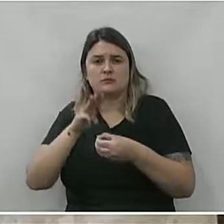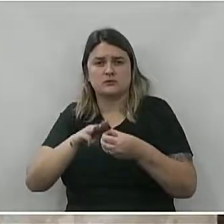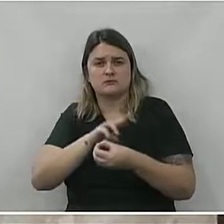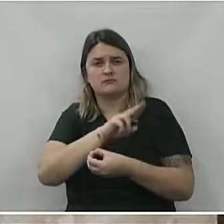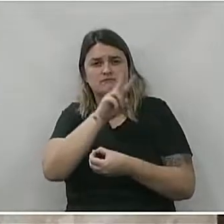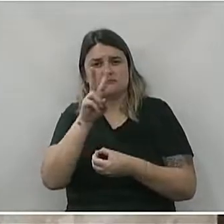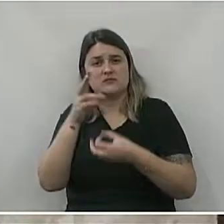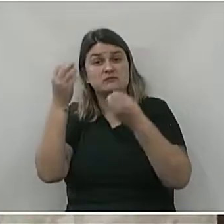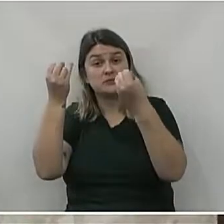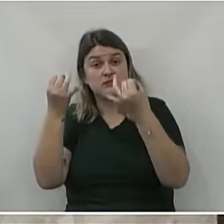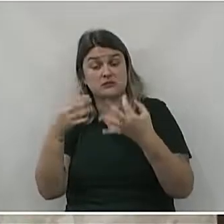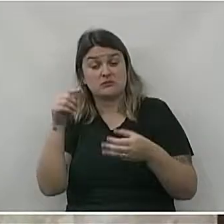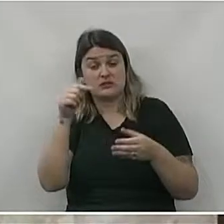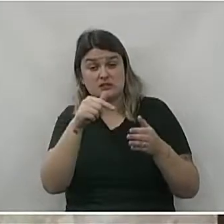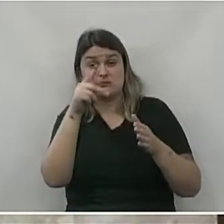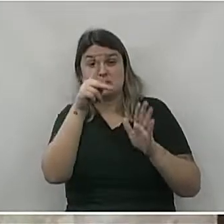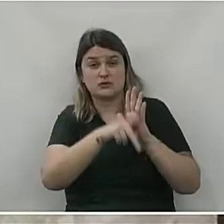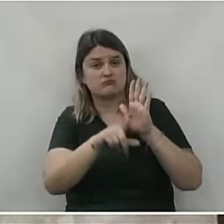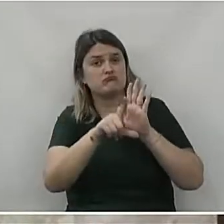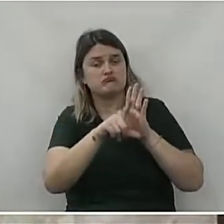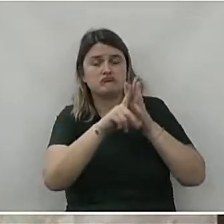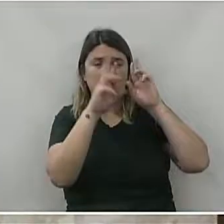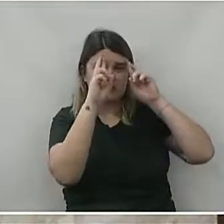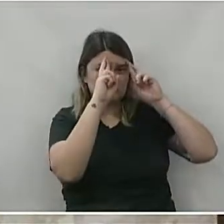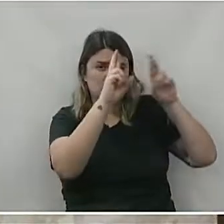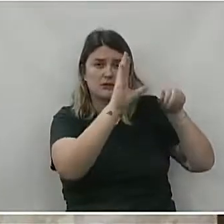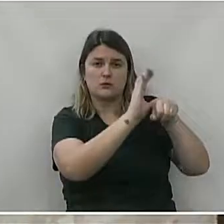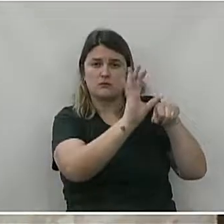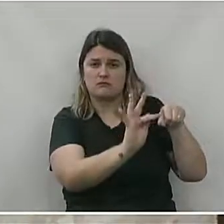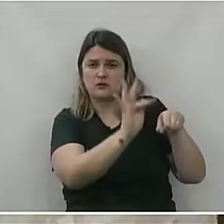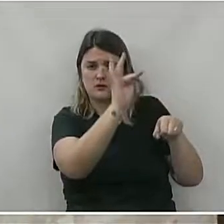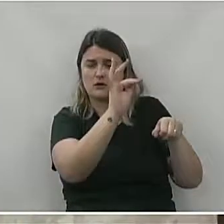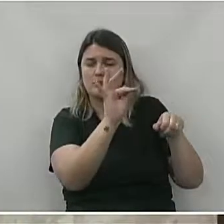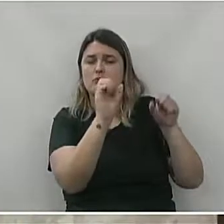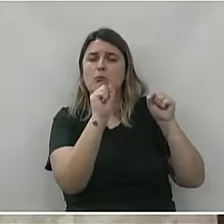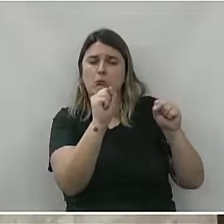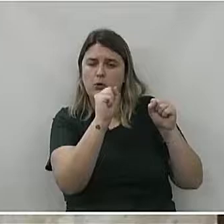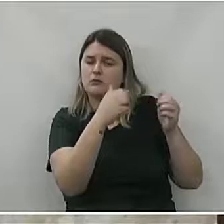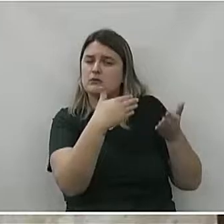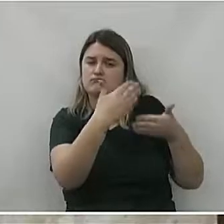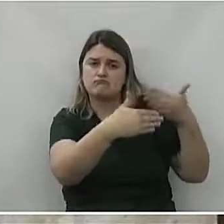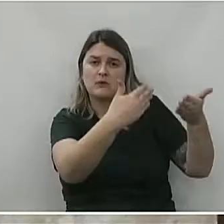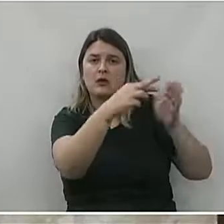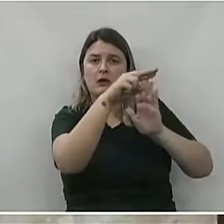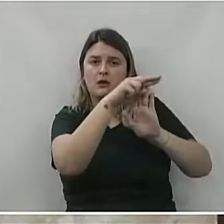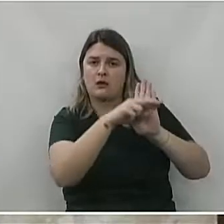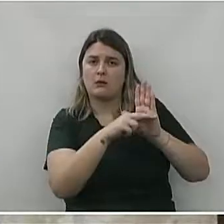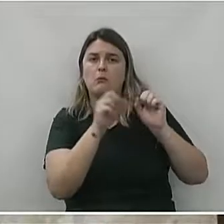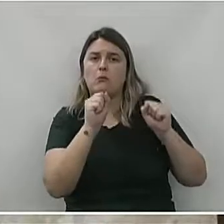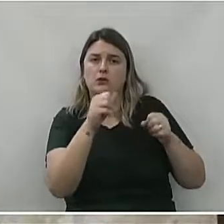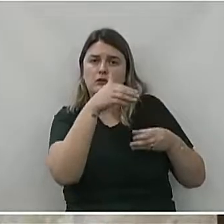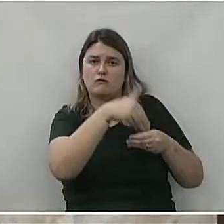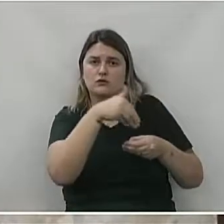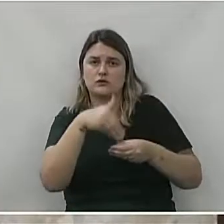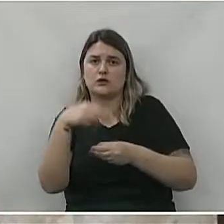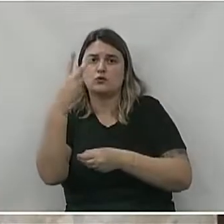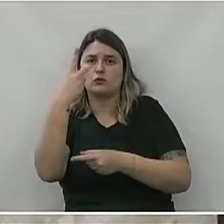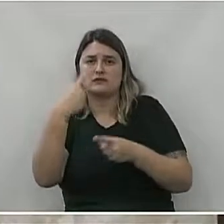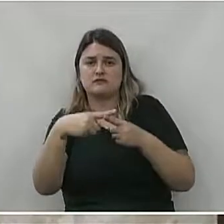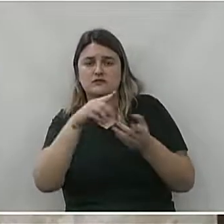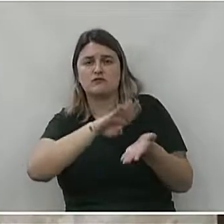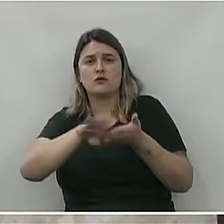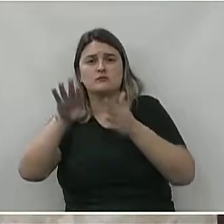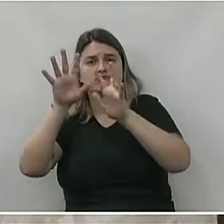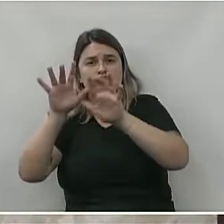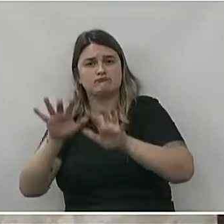Vitória. Fundamentação. O projeto de lei é legal e é constitucional, devendo mesmo seguir para a votação em 2 turnos com dispensa